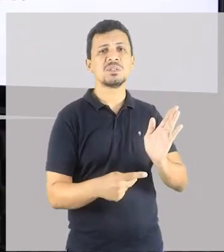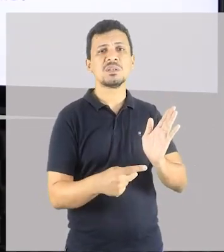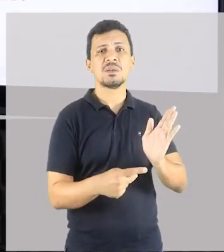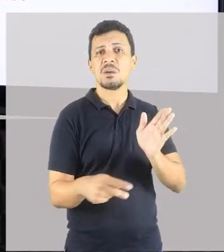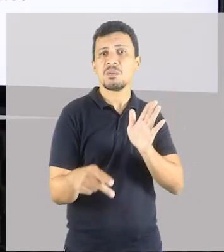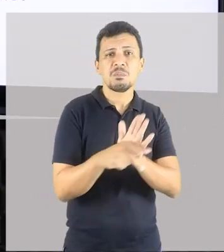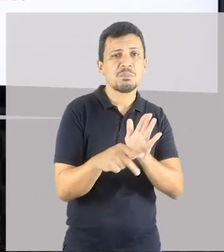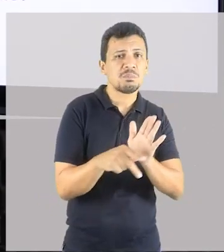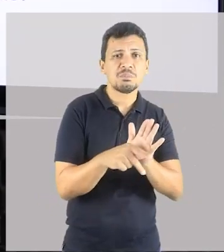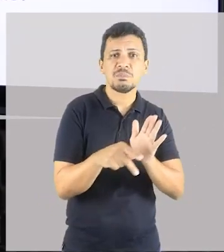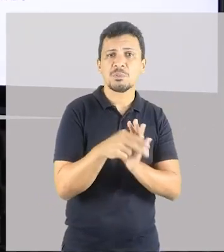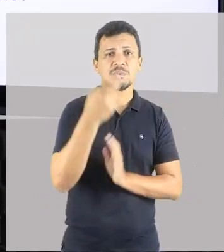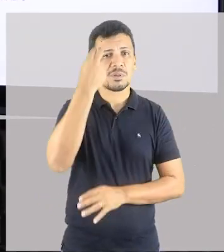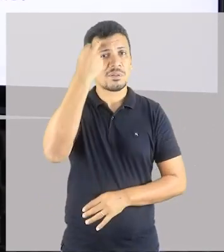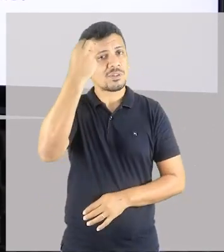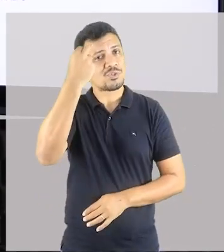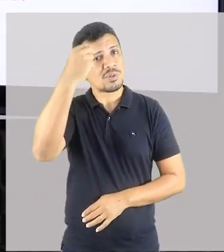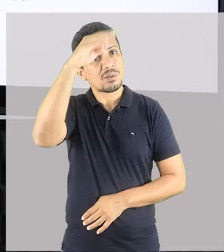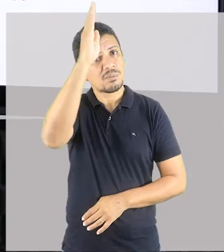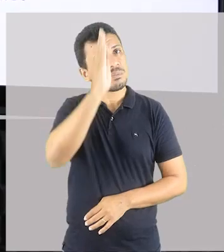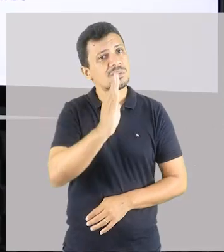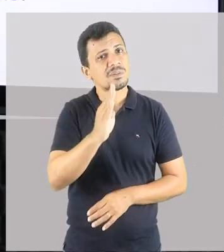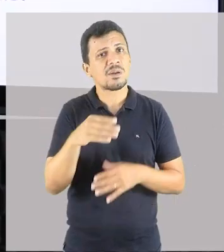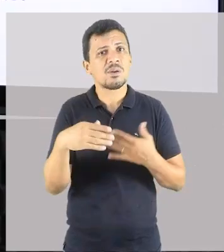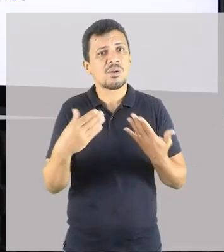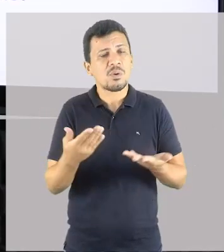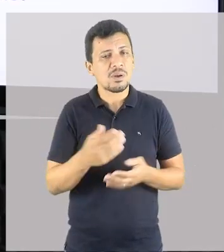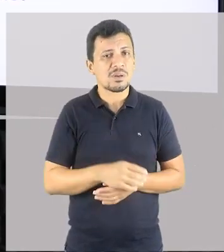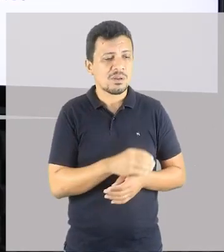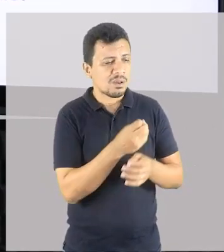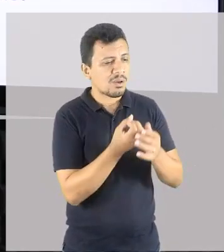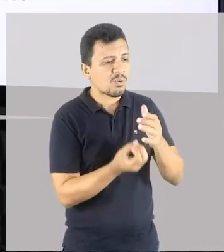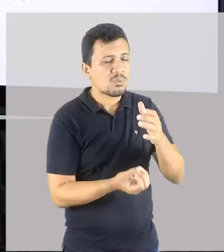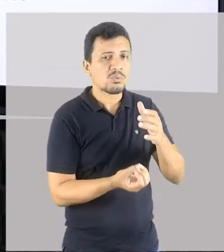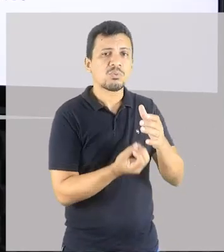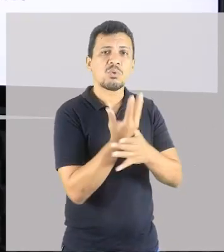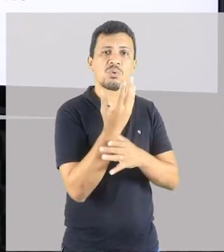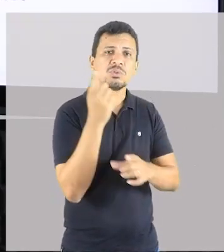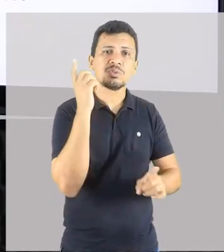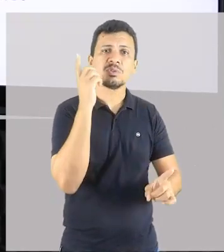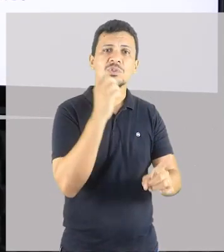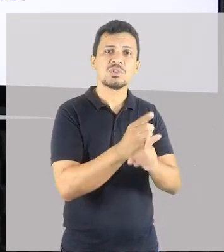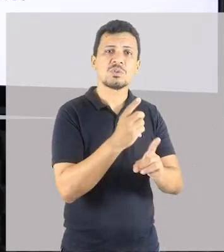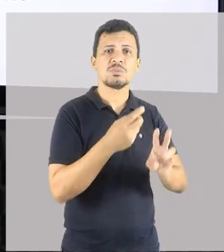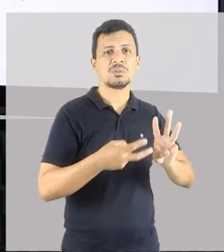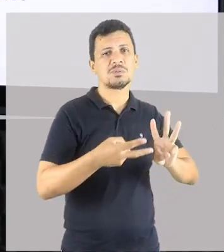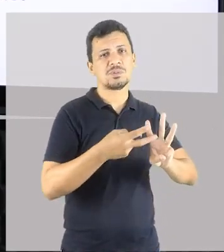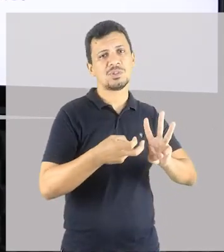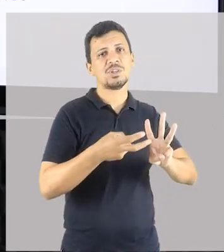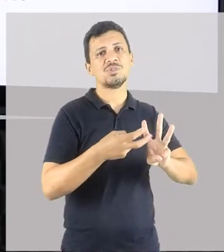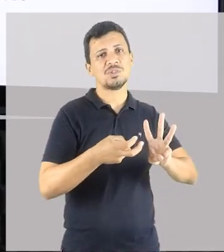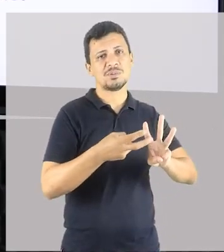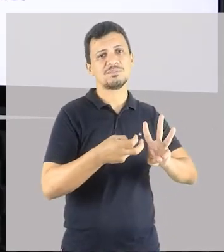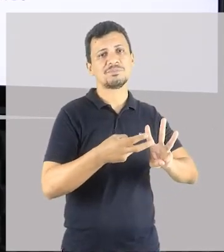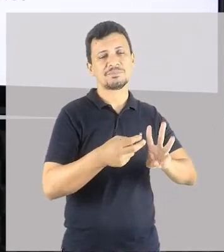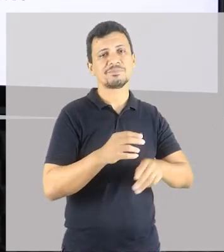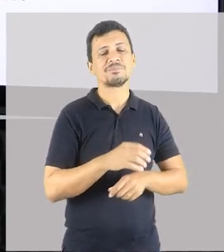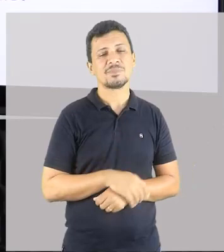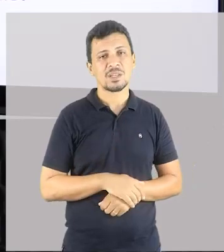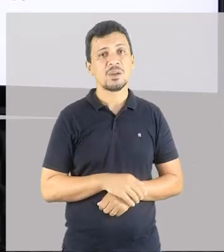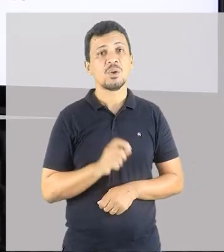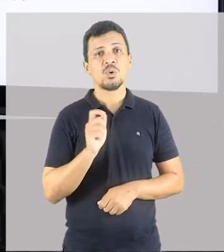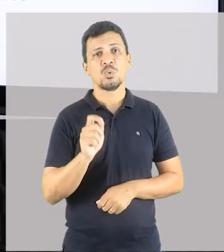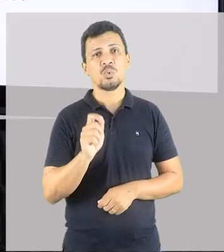nossa essência. Qual é a nossa essência? Aquela origem mesmo do descobrimento indígena, tá? Dentro daquela situação do